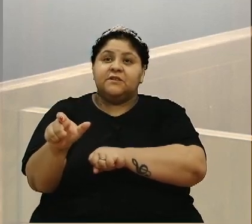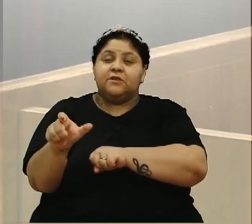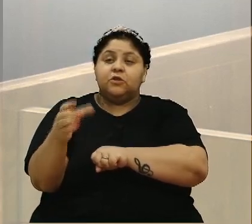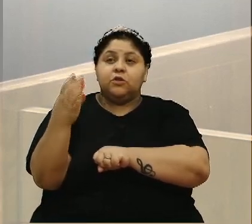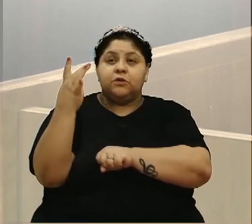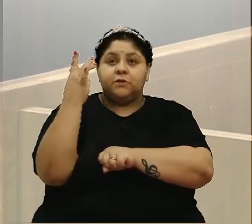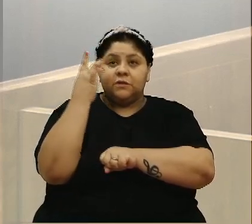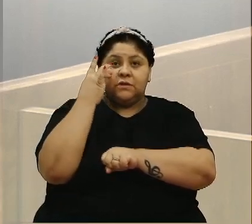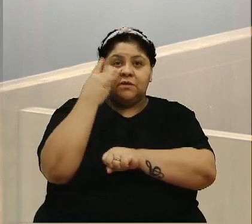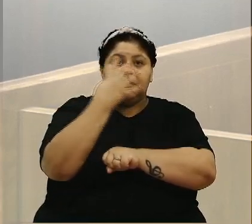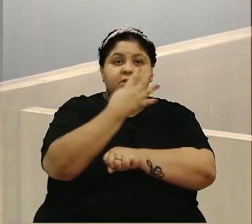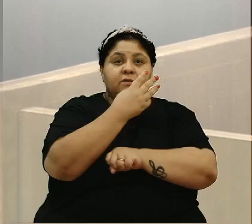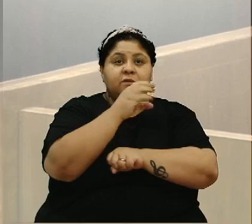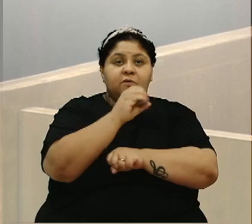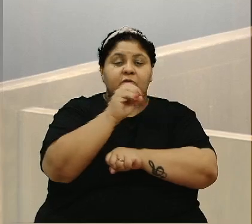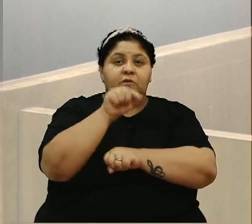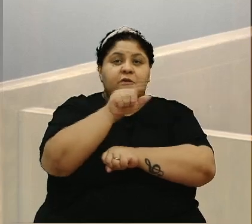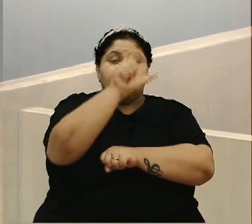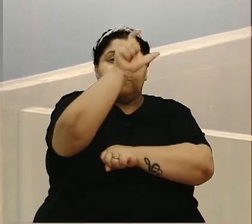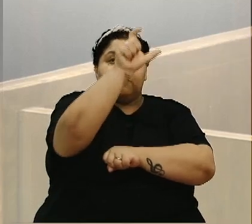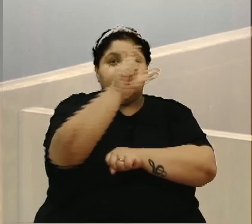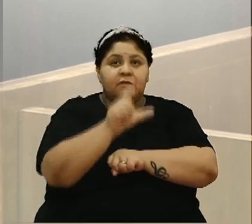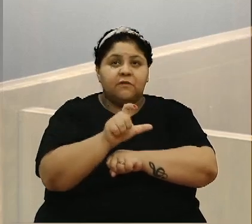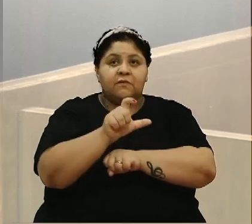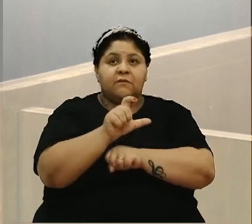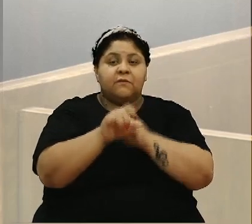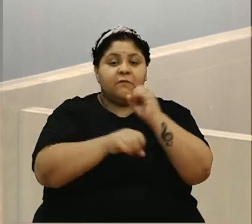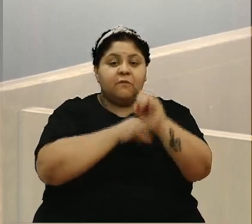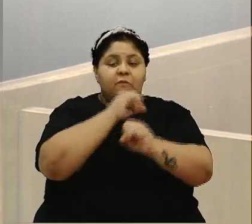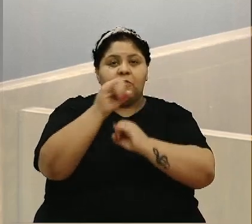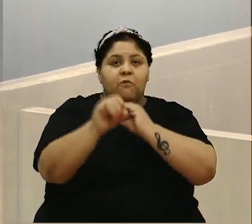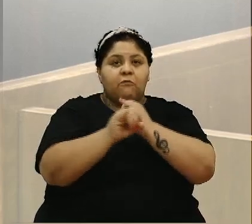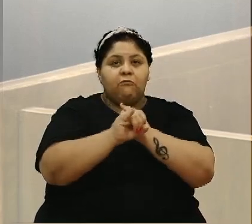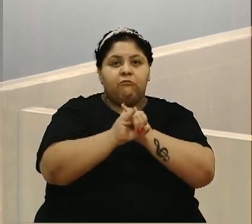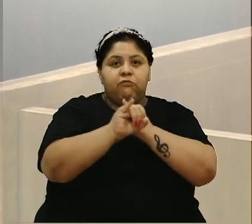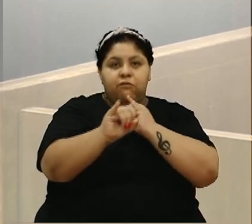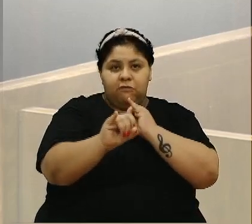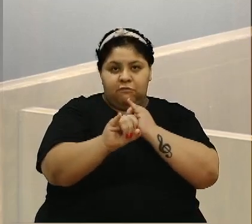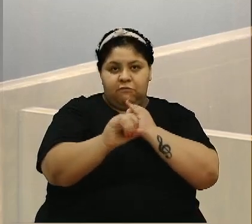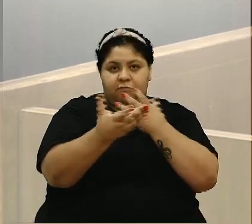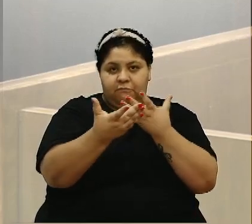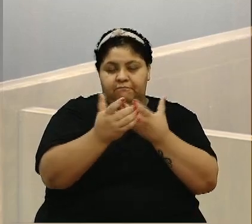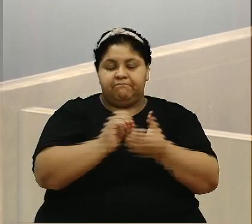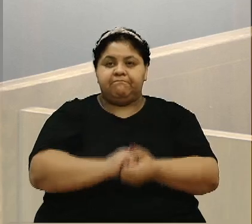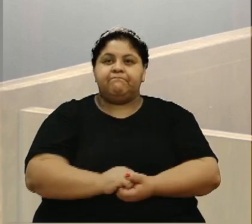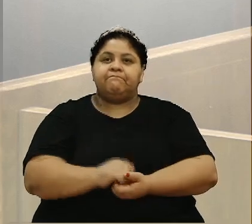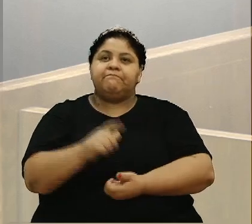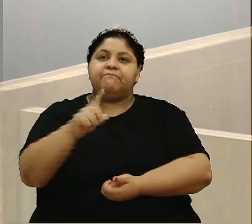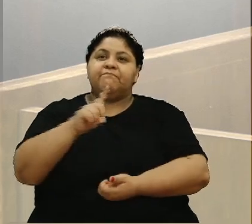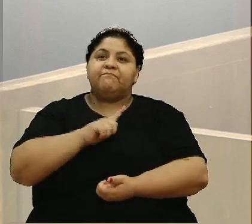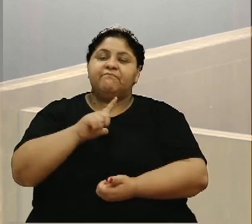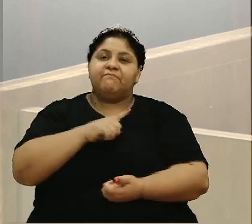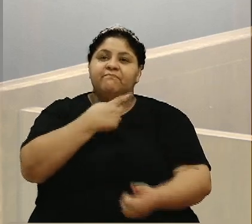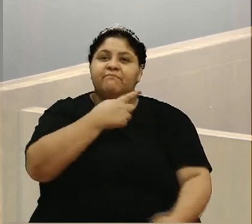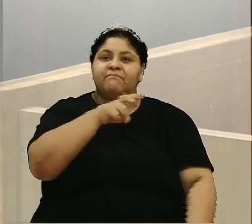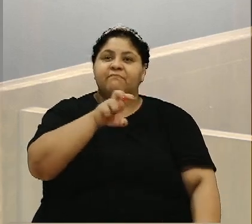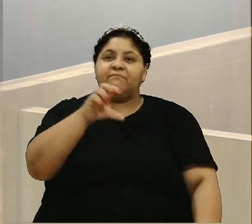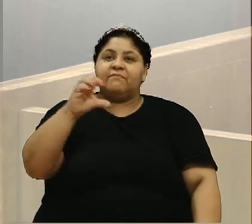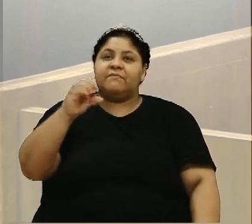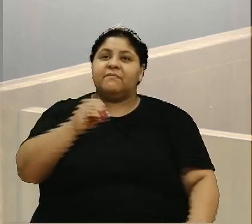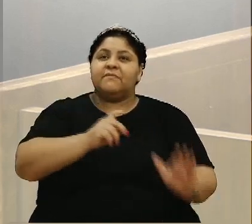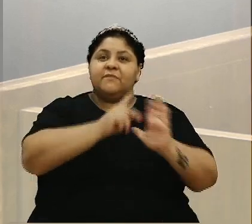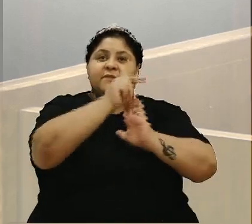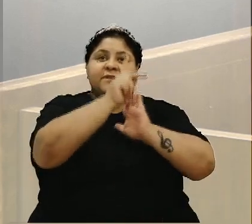presencial e 40 mil pessoas de forma online, de alguma maneira. Teve 150